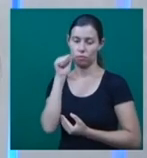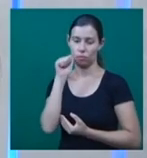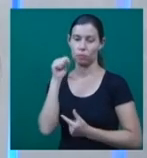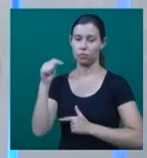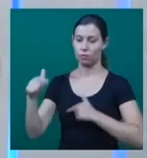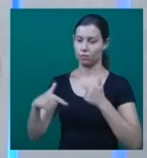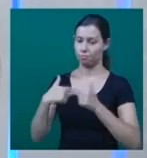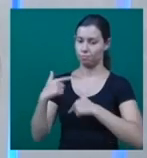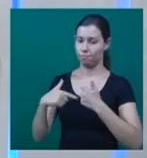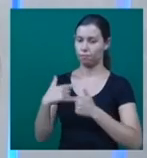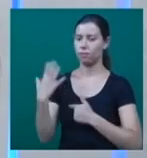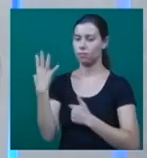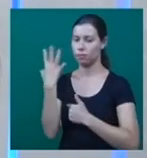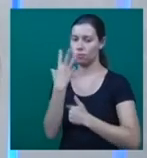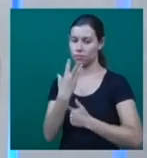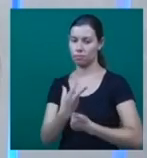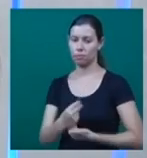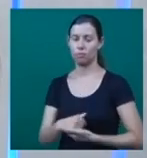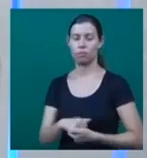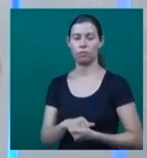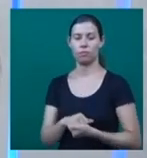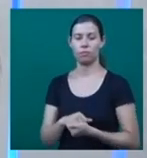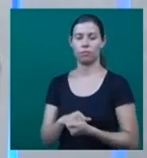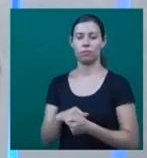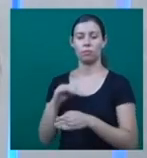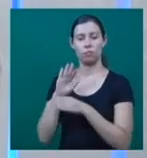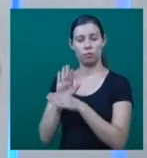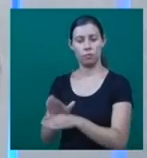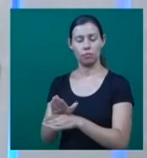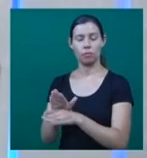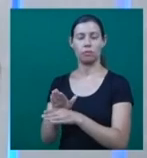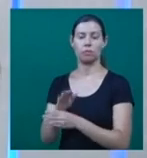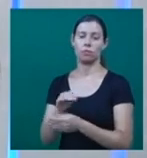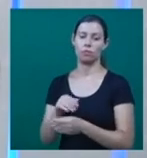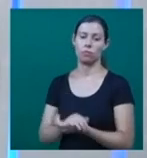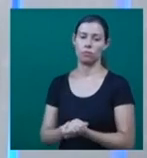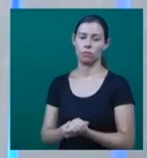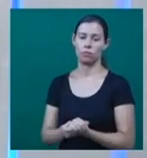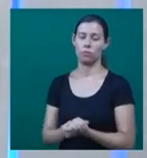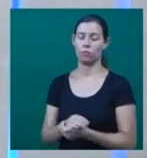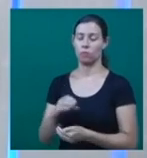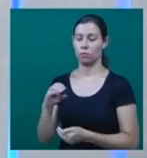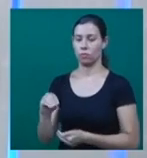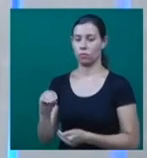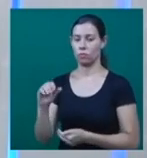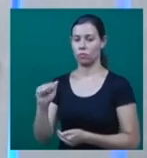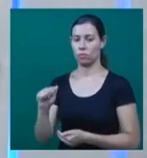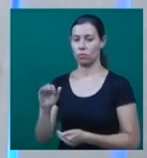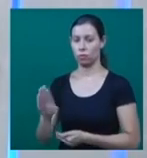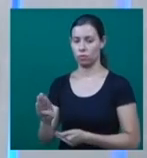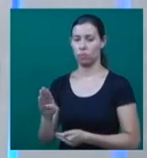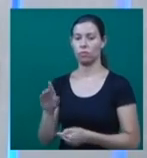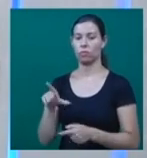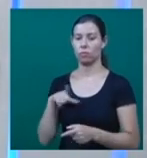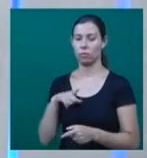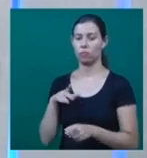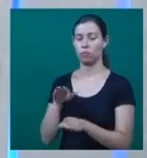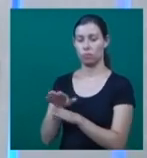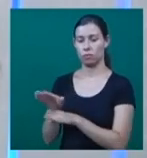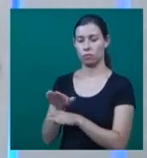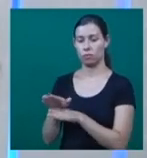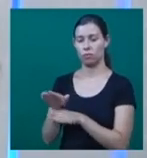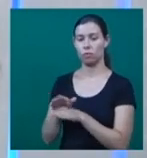muito bonito, ele realiza assim, esse amparo, essas orientações. A OAB conta com um serviço de orientação à